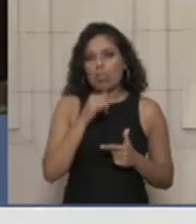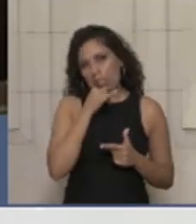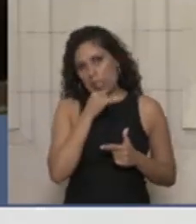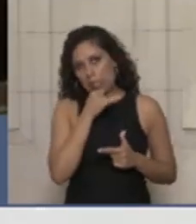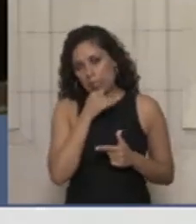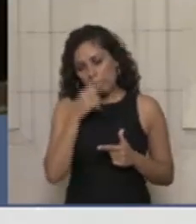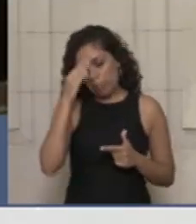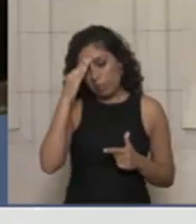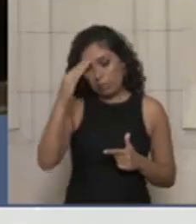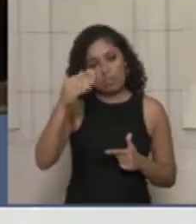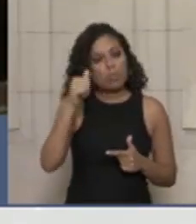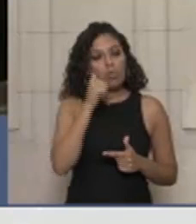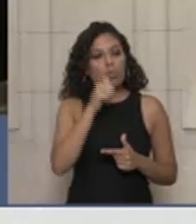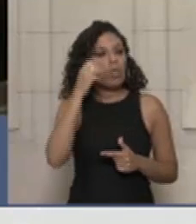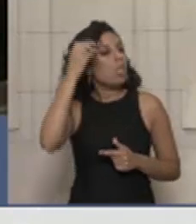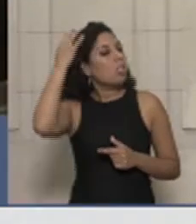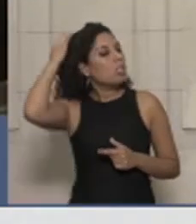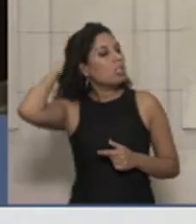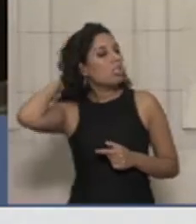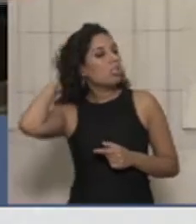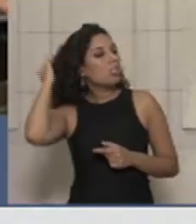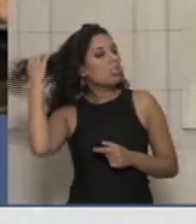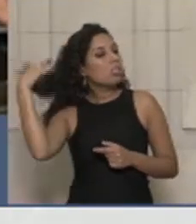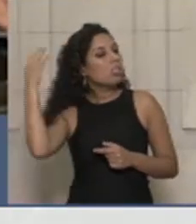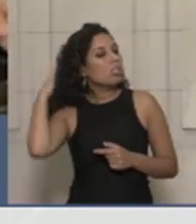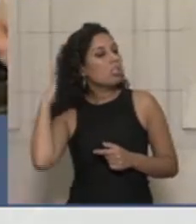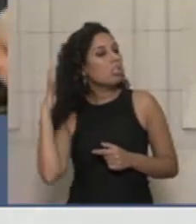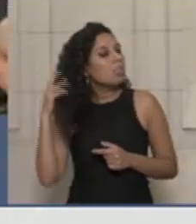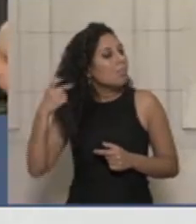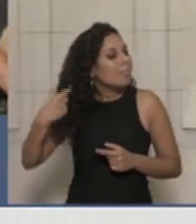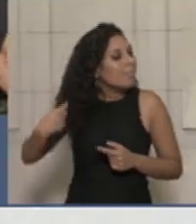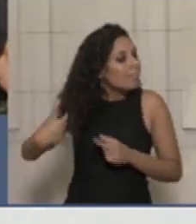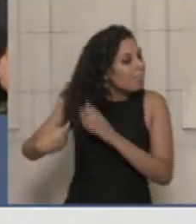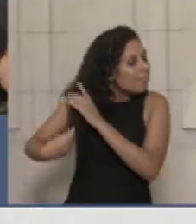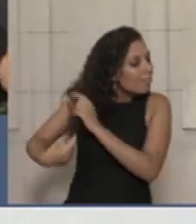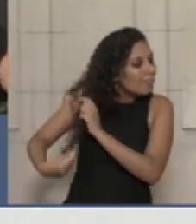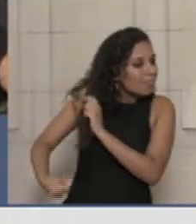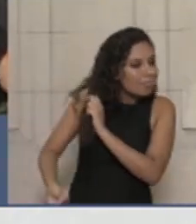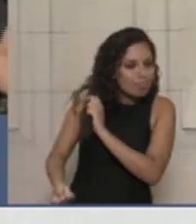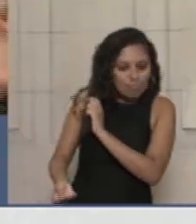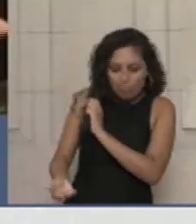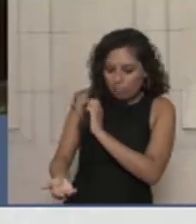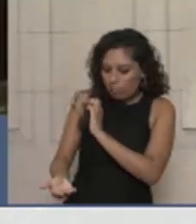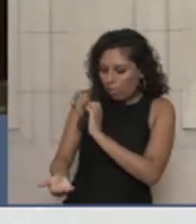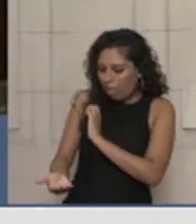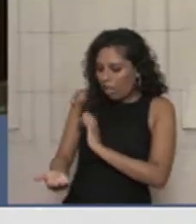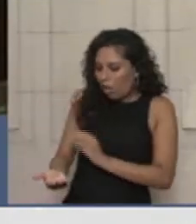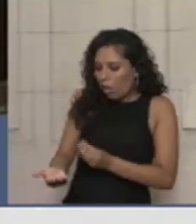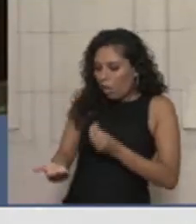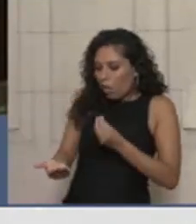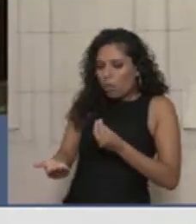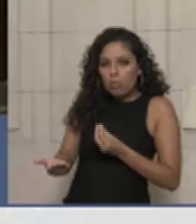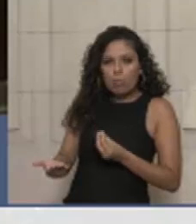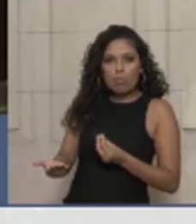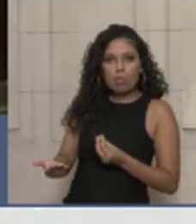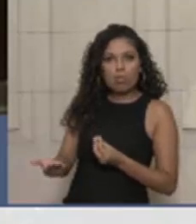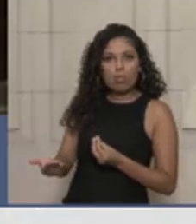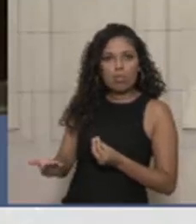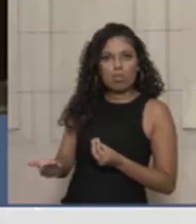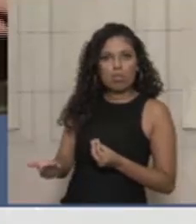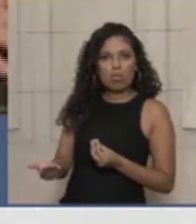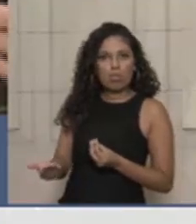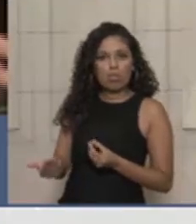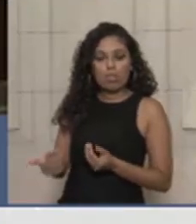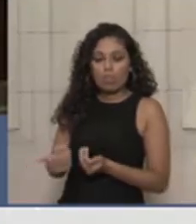principalmente a mulher, de passar a mão na cabeça e sair uma pilha de cabelo na mão. É você, quando já está começando